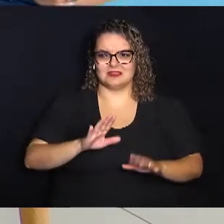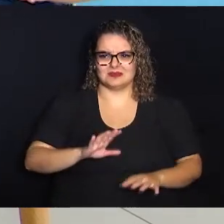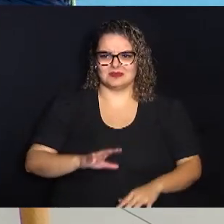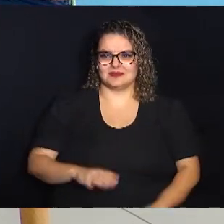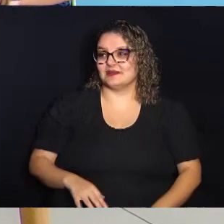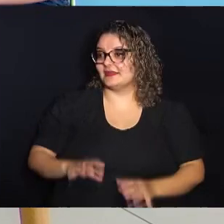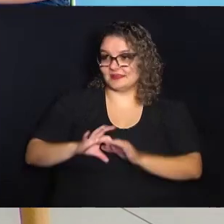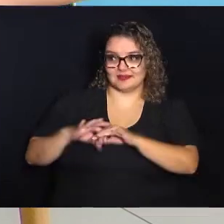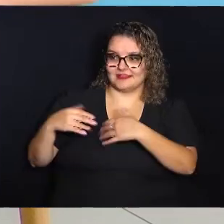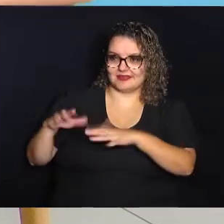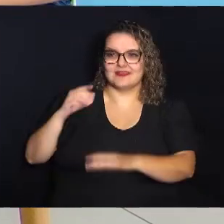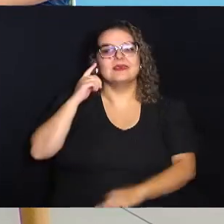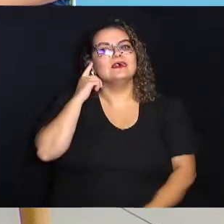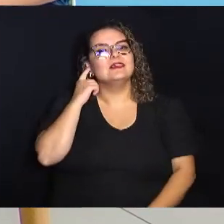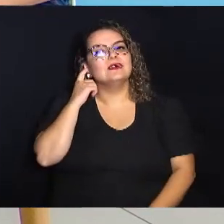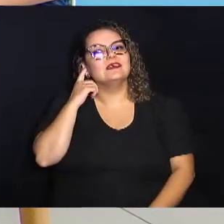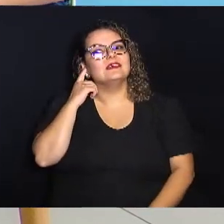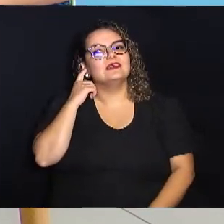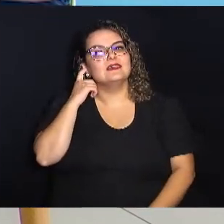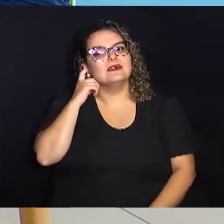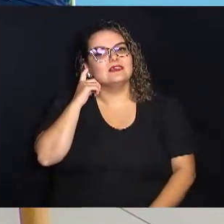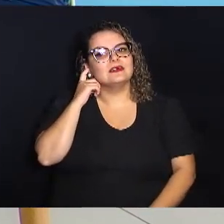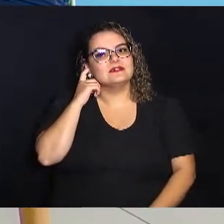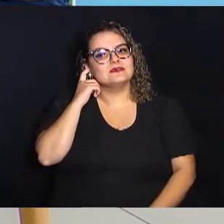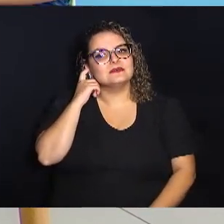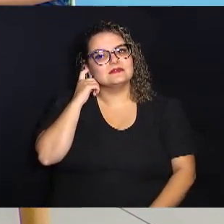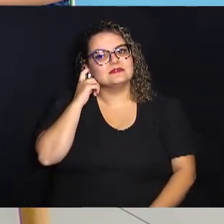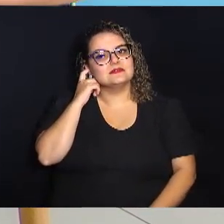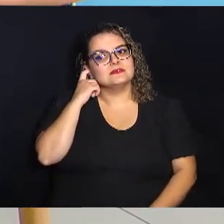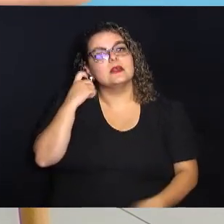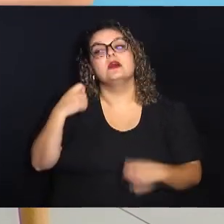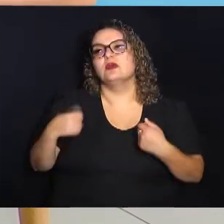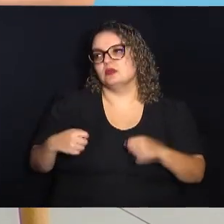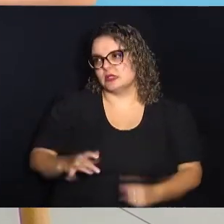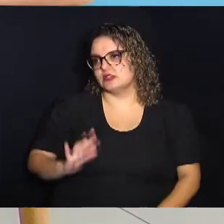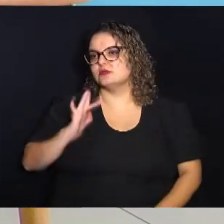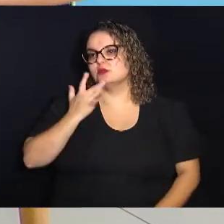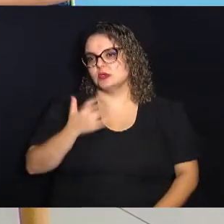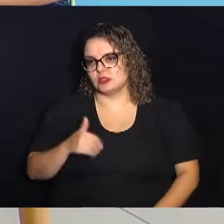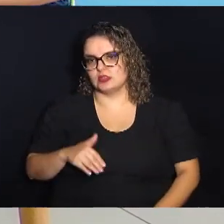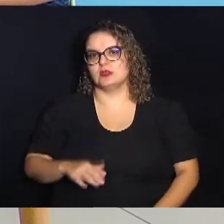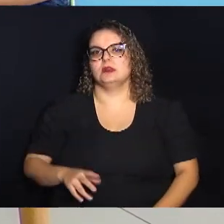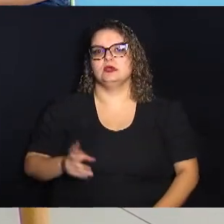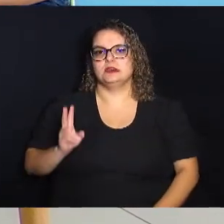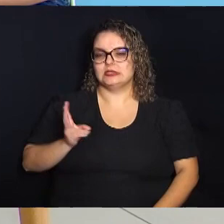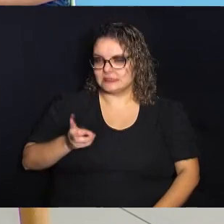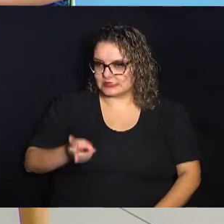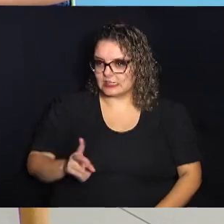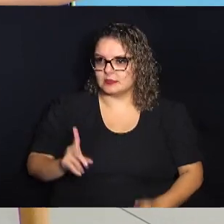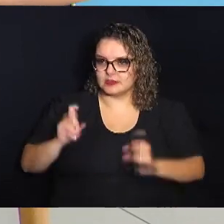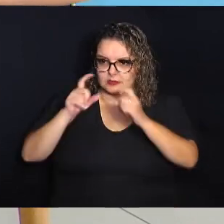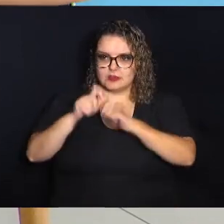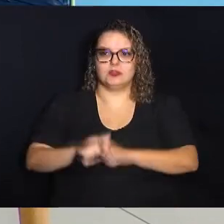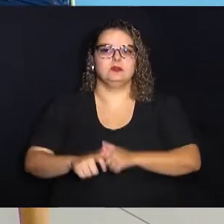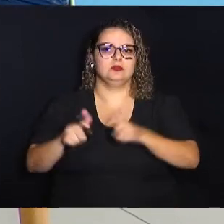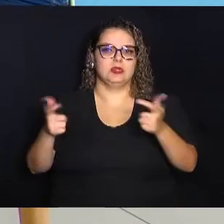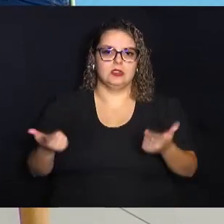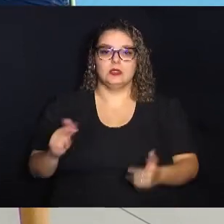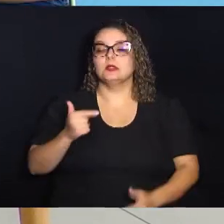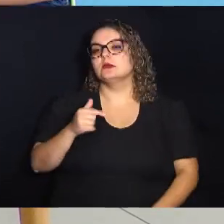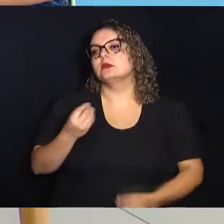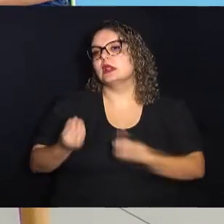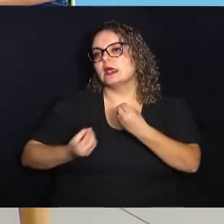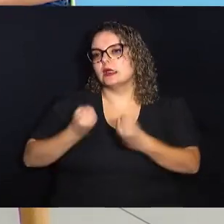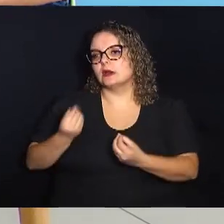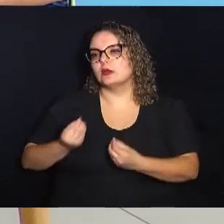E deixa de lado, né? Não, precisa priorizar as matérias que têm mais dificuldade mesmo, tá? Então não dá para